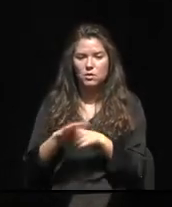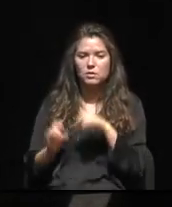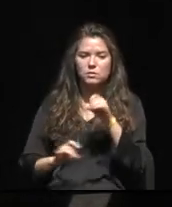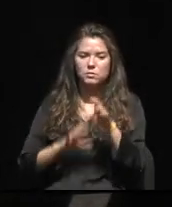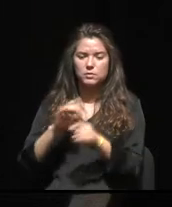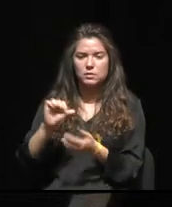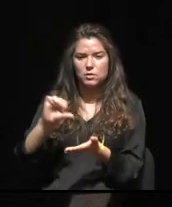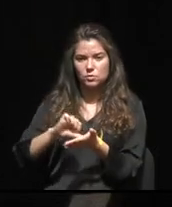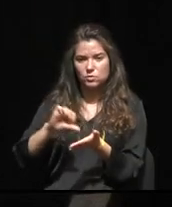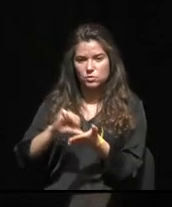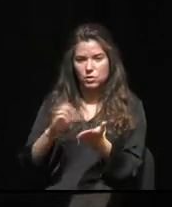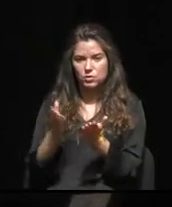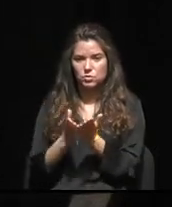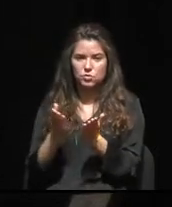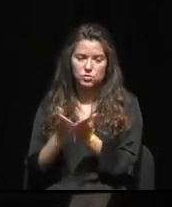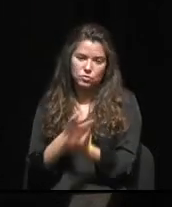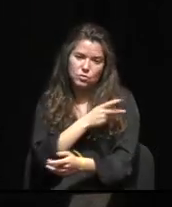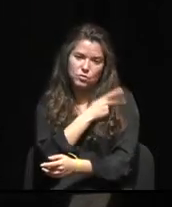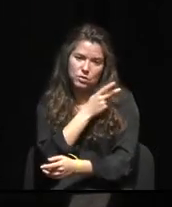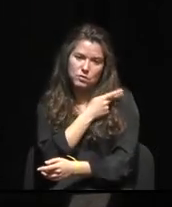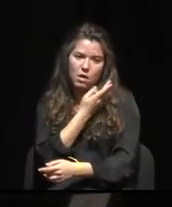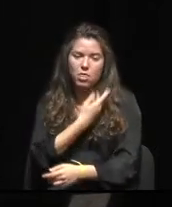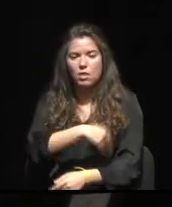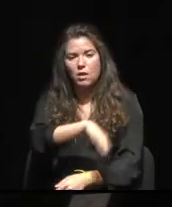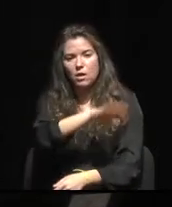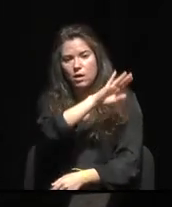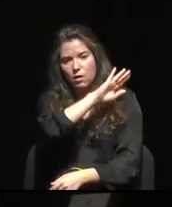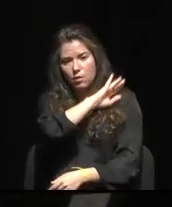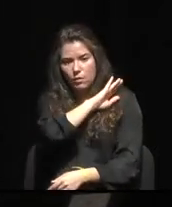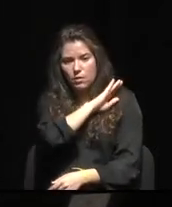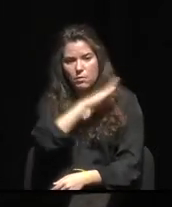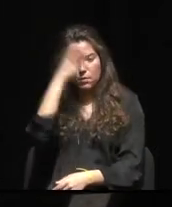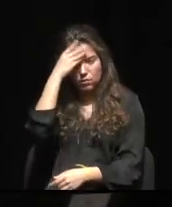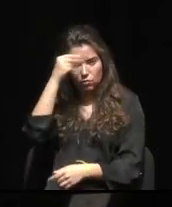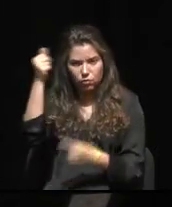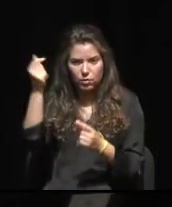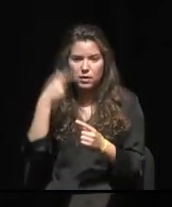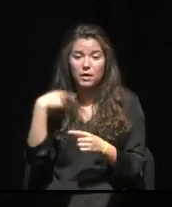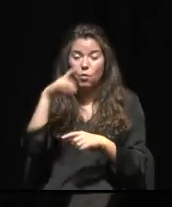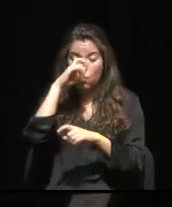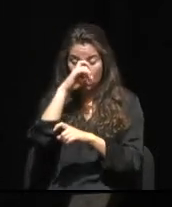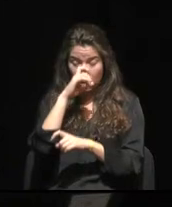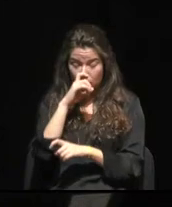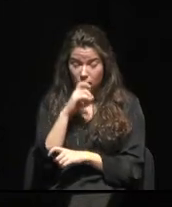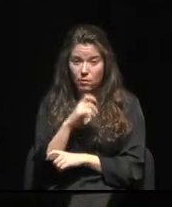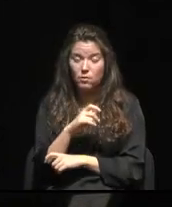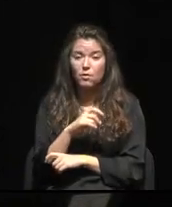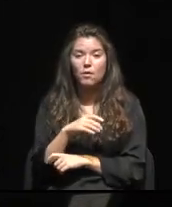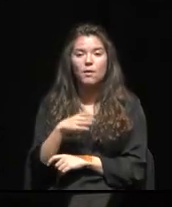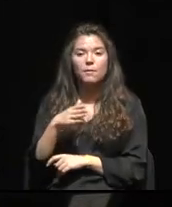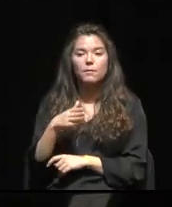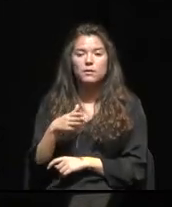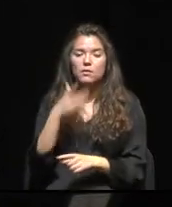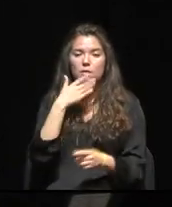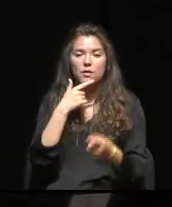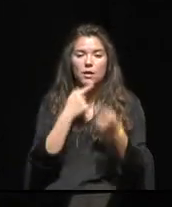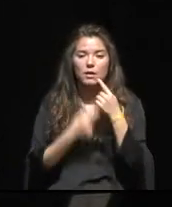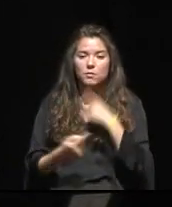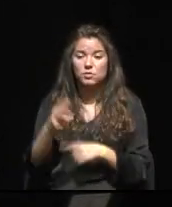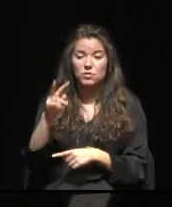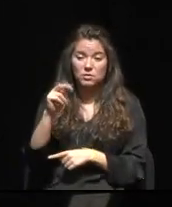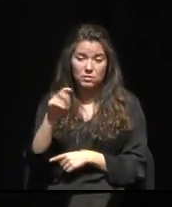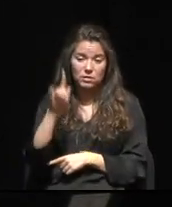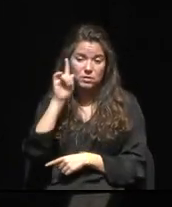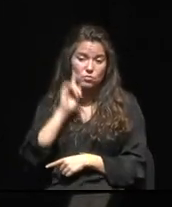no centro de estudos sociais da Universidade de Coimbra para os mais esquecidos Eu recordo as 13 denúncias de 13